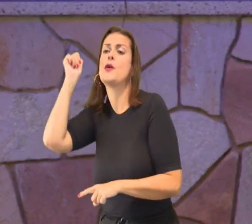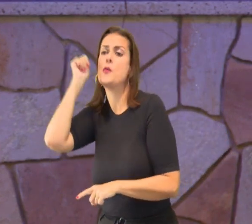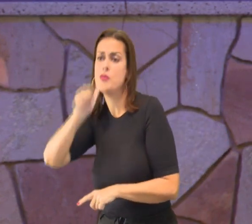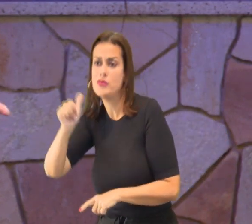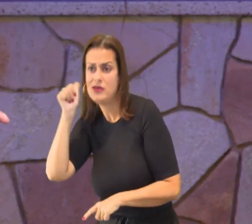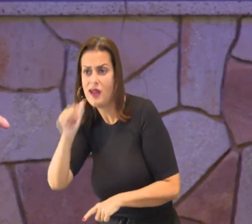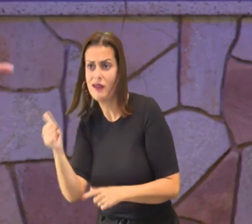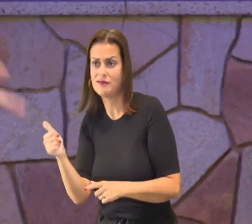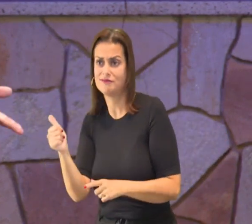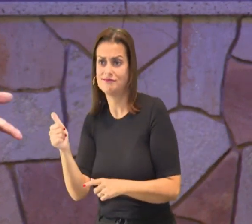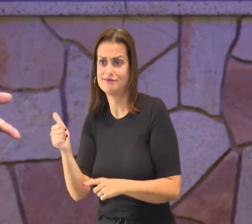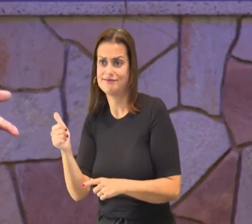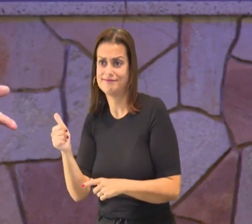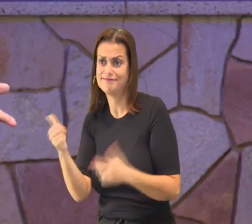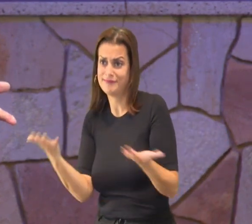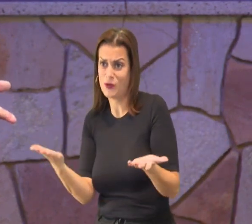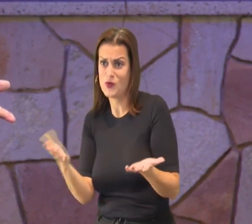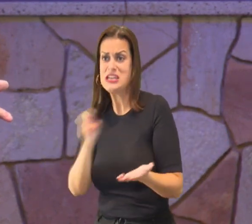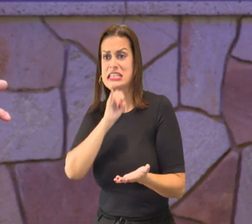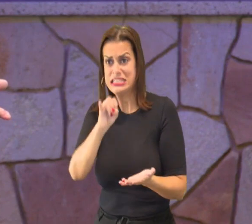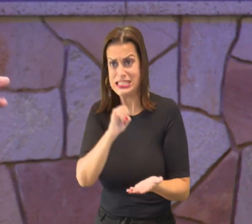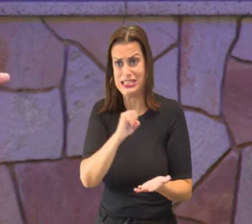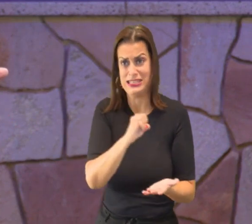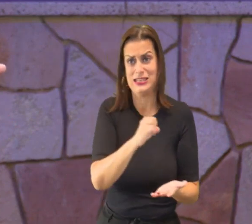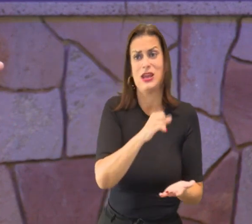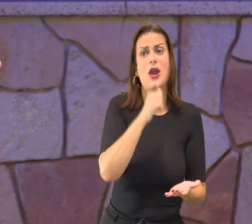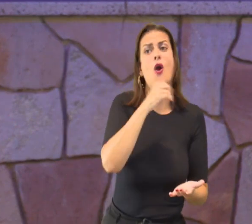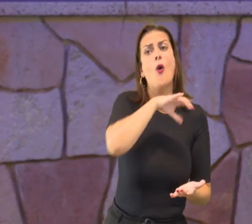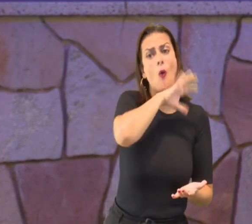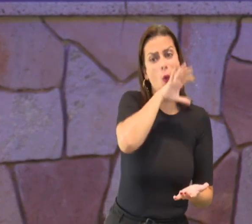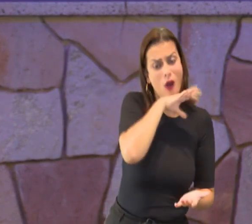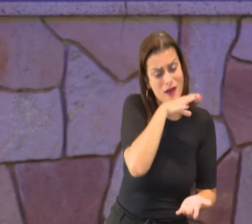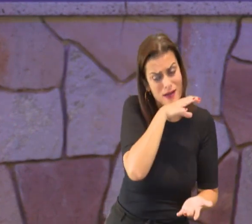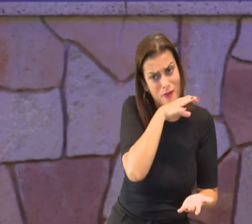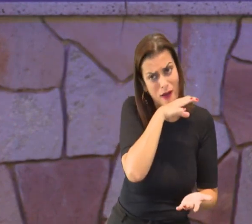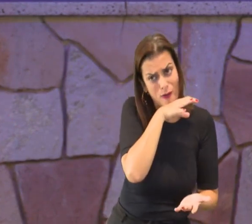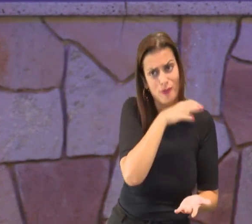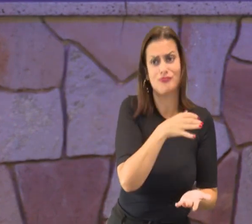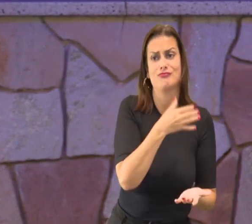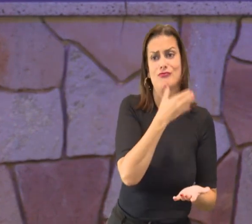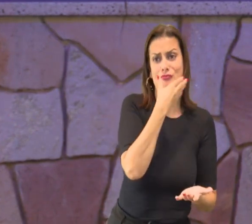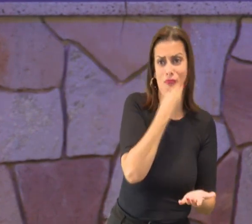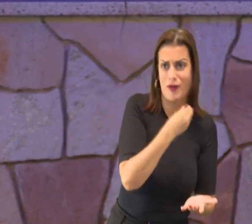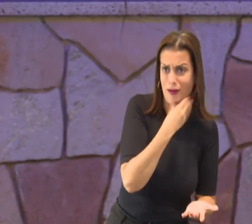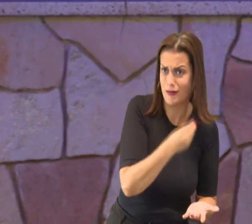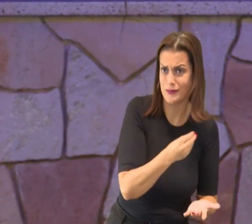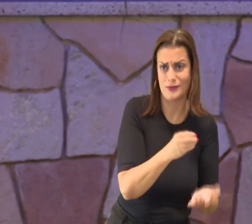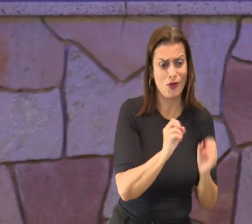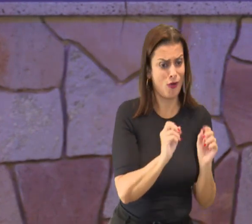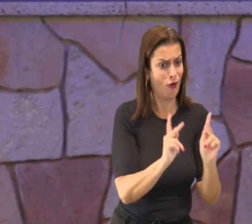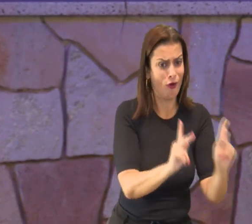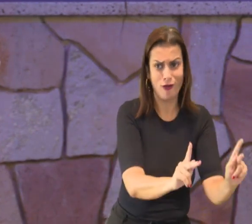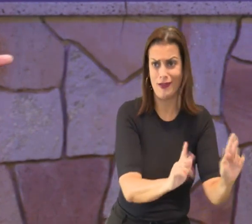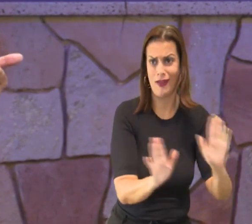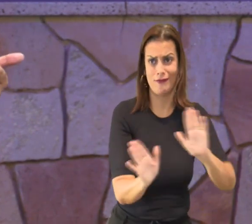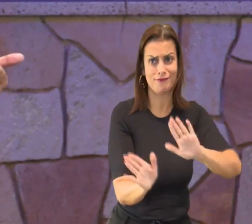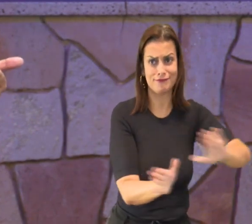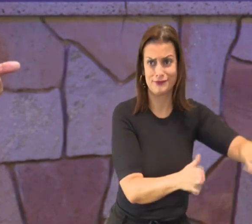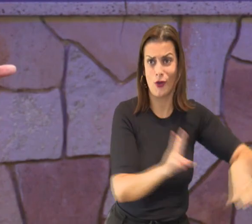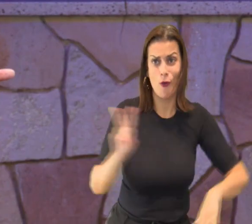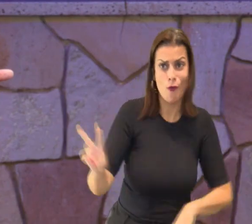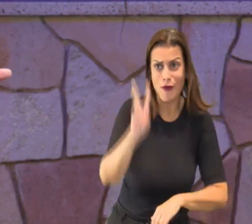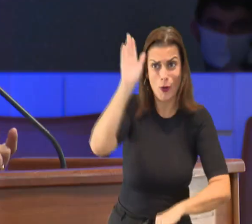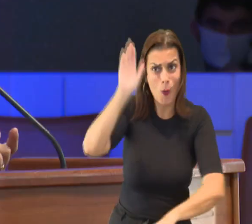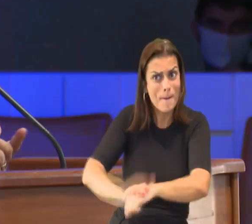O peso de um macho para morrer não se compararia com o peso de uma fêmea para morrer. O valor